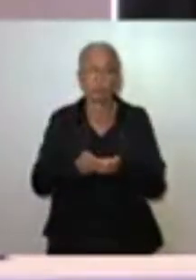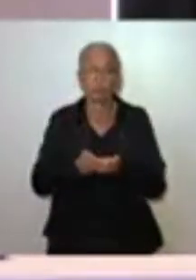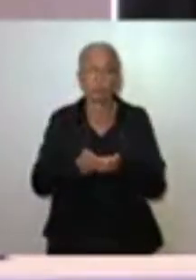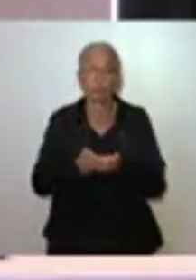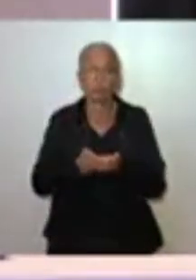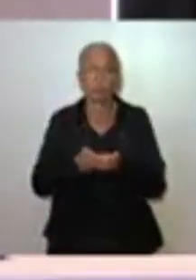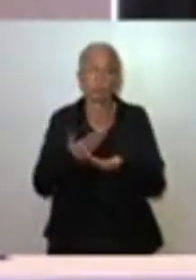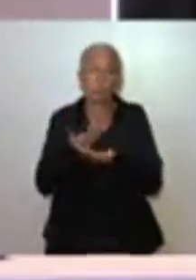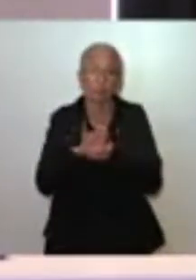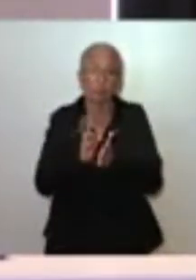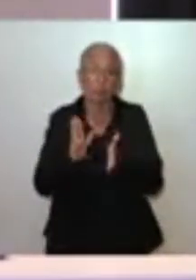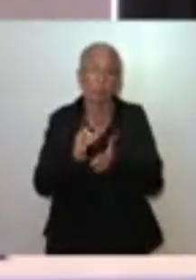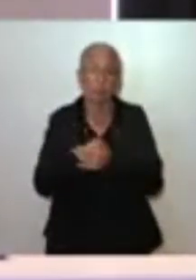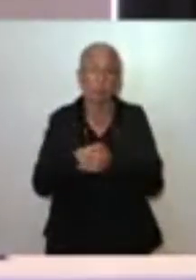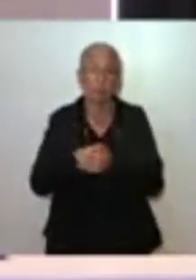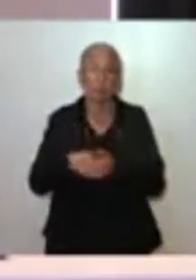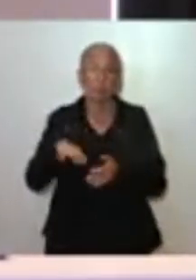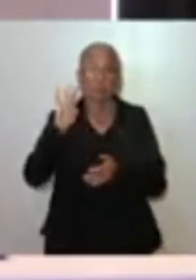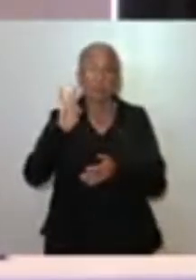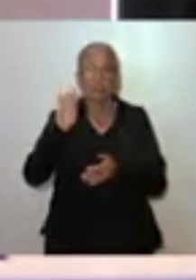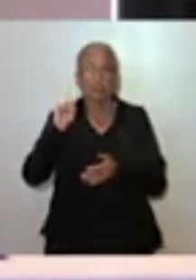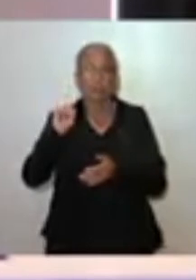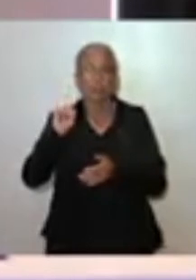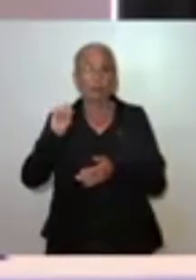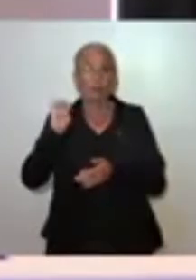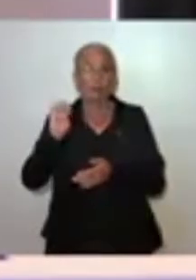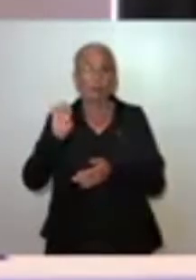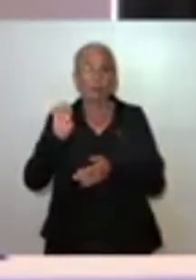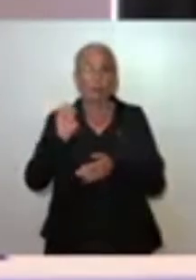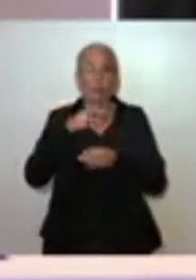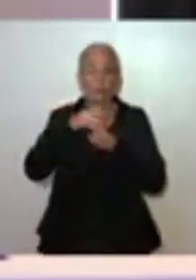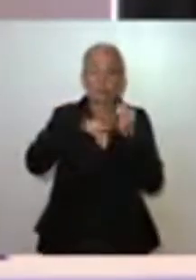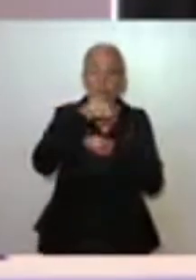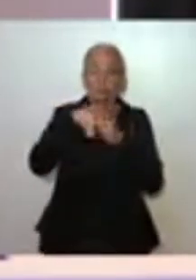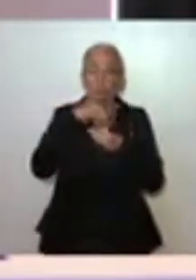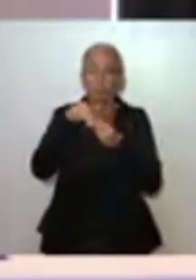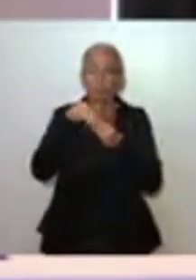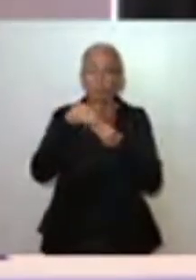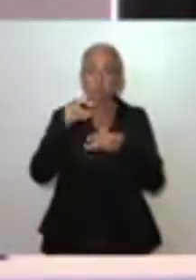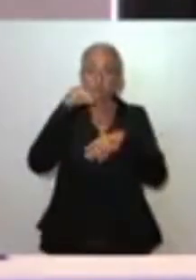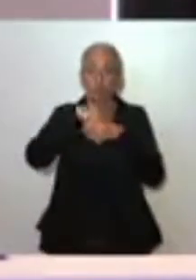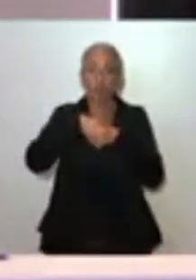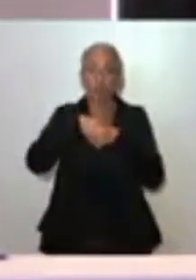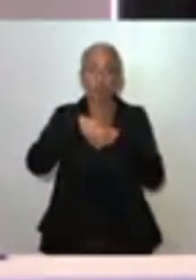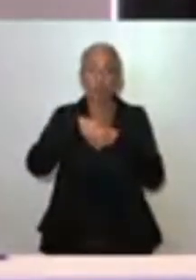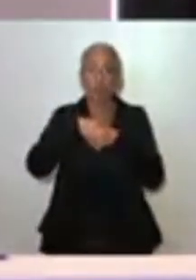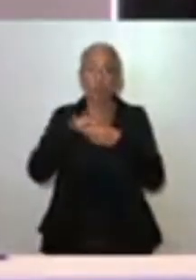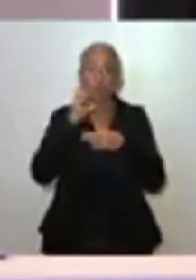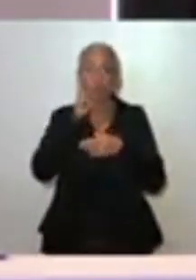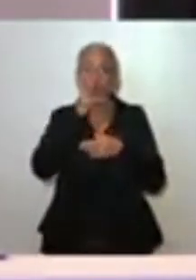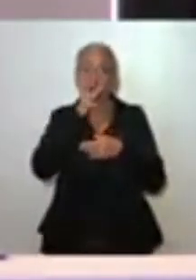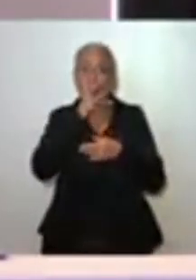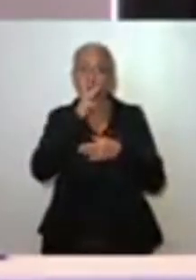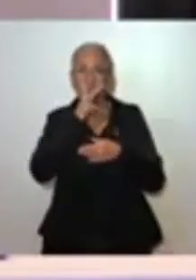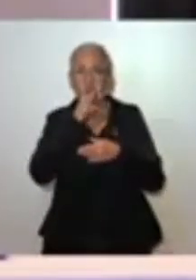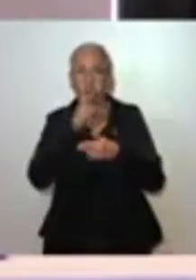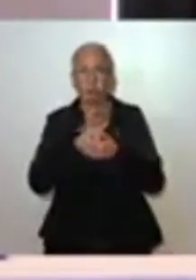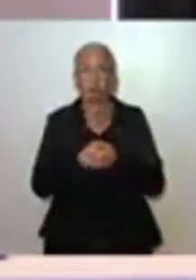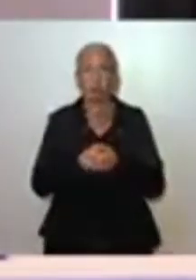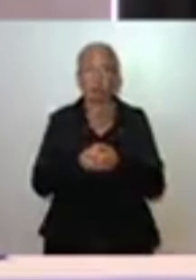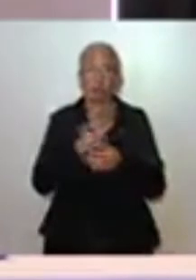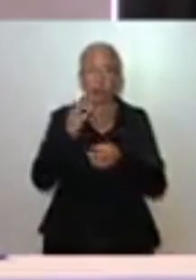implementado eu e o TSE um sistema distrital misto vai ser muito muito demorado para explicar isso com calma agora